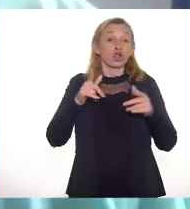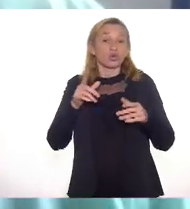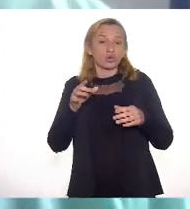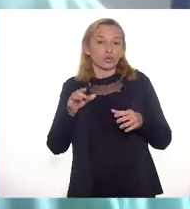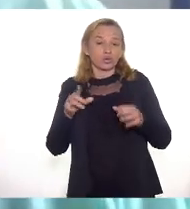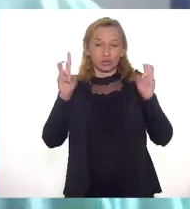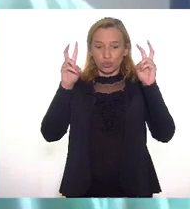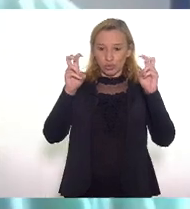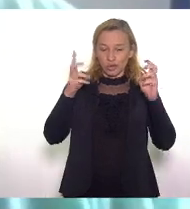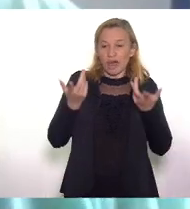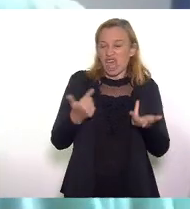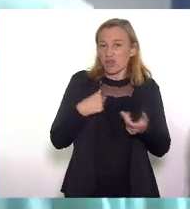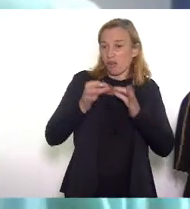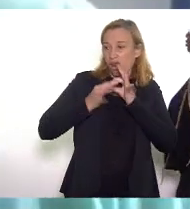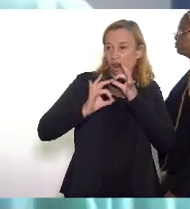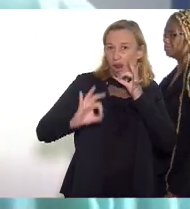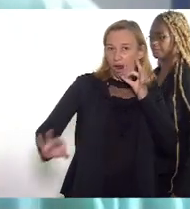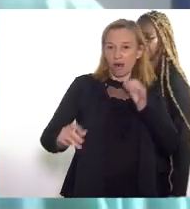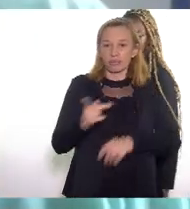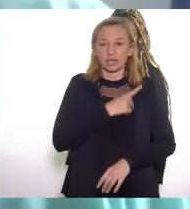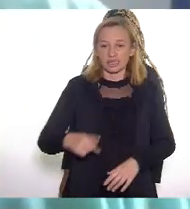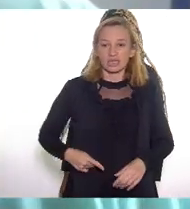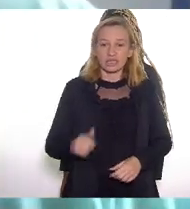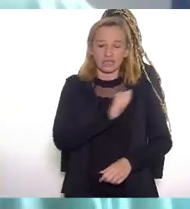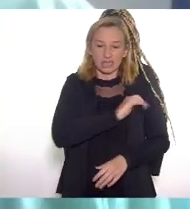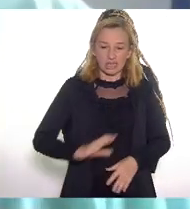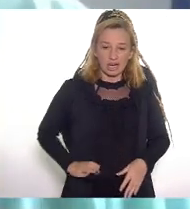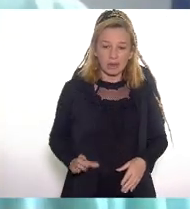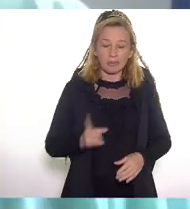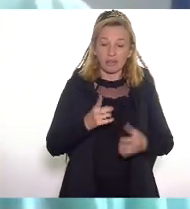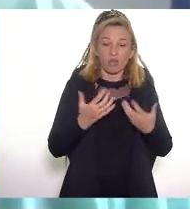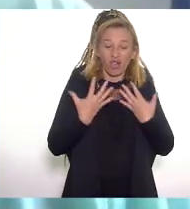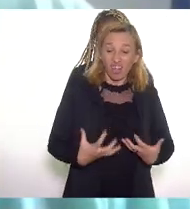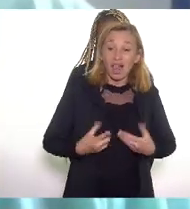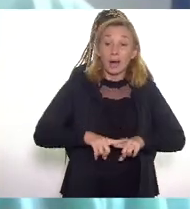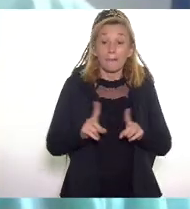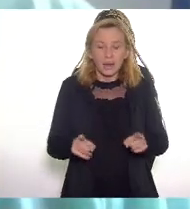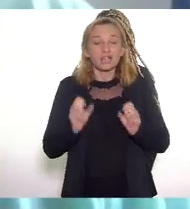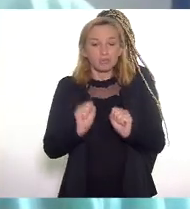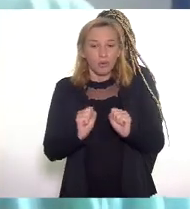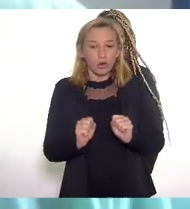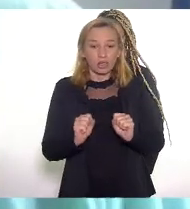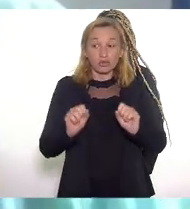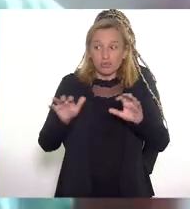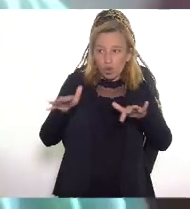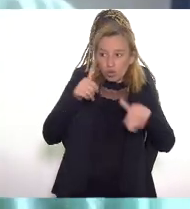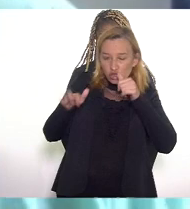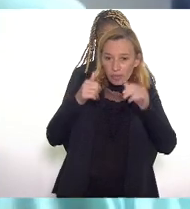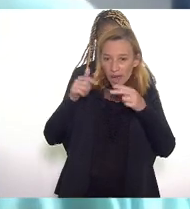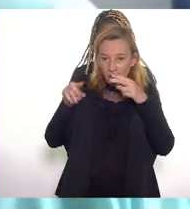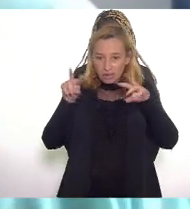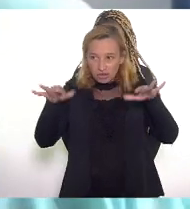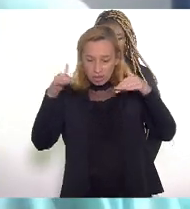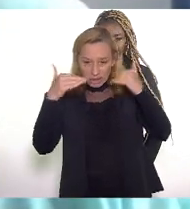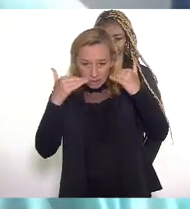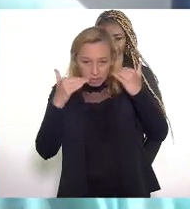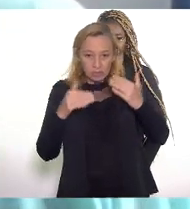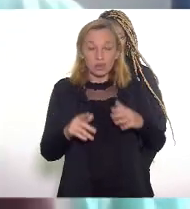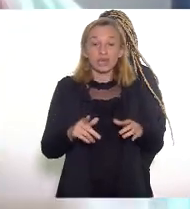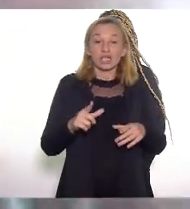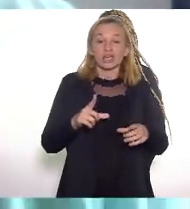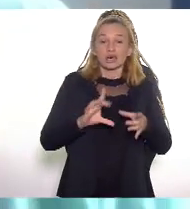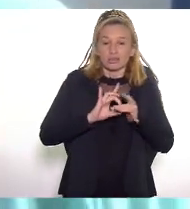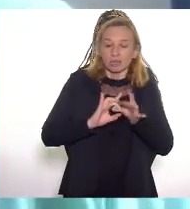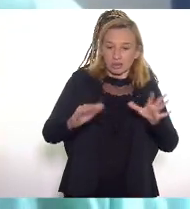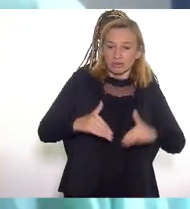vou me estender, presidente André Siciliano, para não cansar, mas só chamar aqui a atenção das pessoas. Nós somos um parlamento democrático,